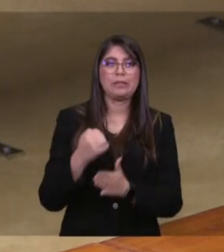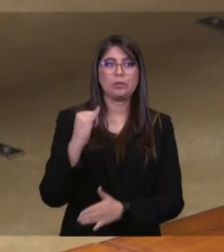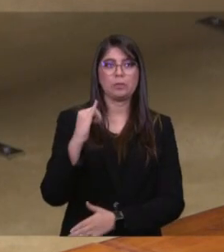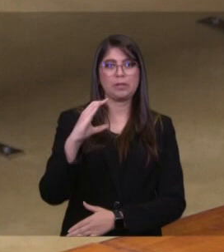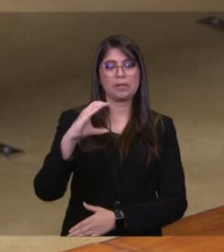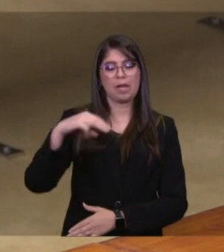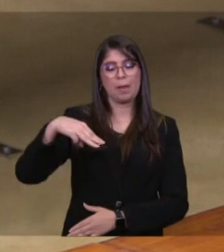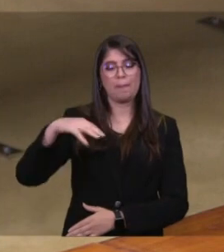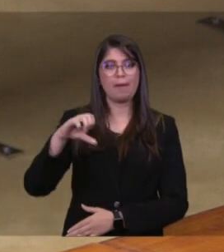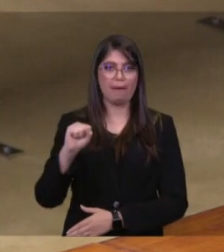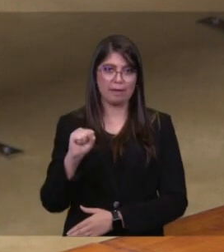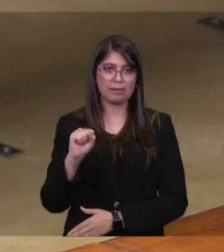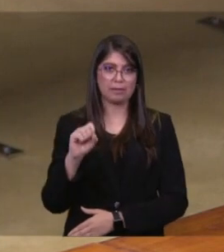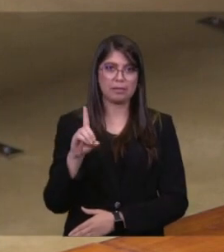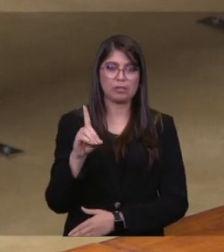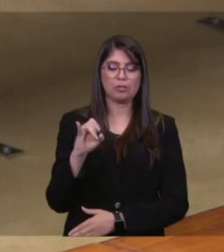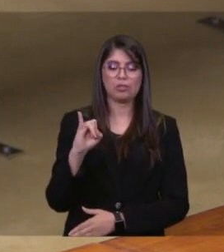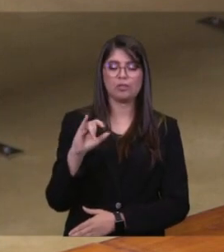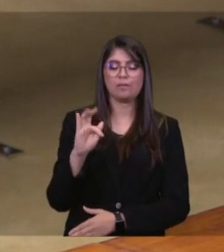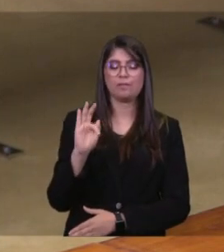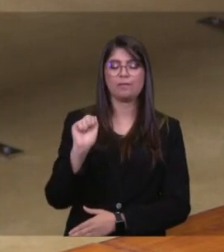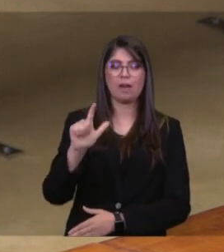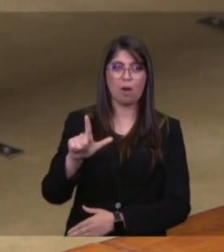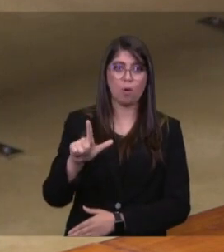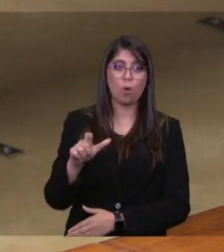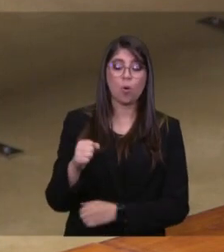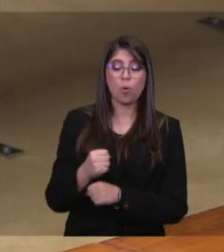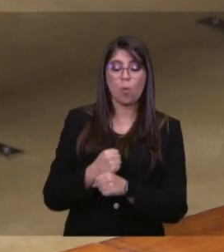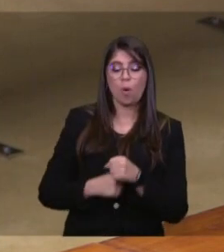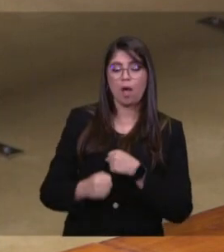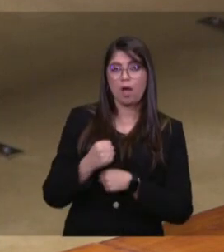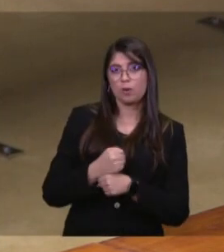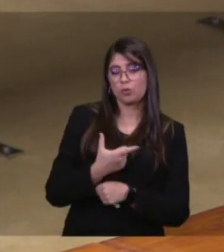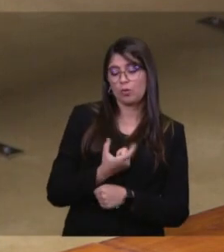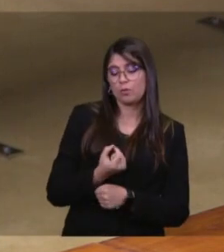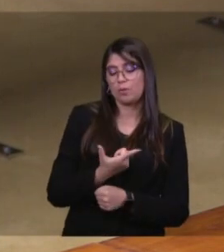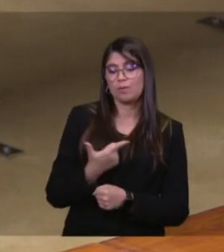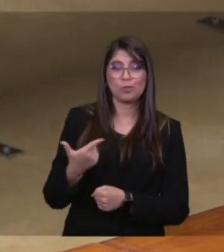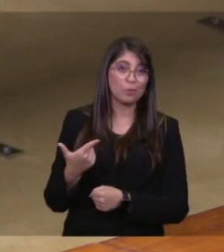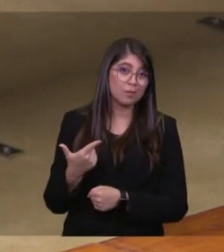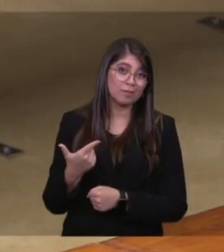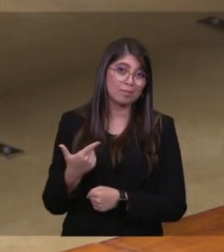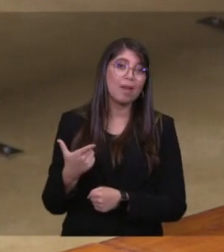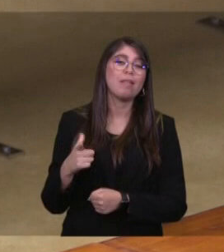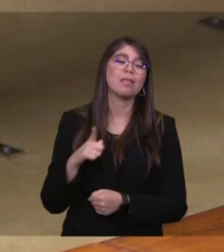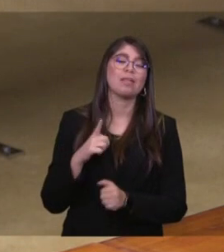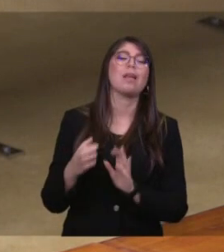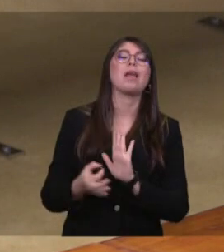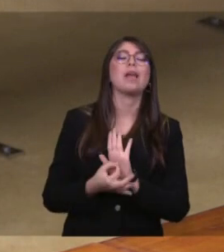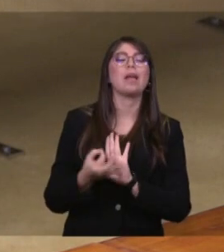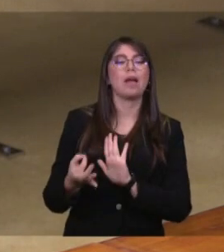ICMS de FAO no ano de 2022. Não há dúvida de que há argumentos